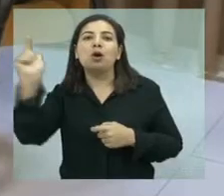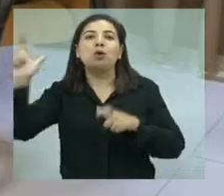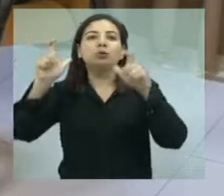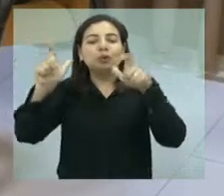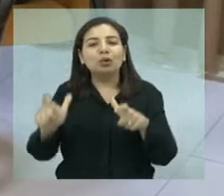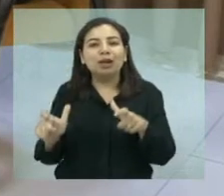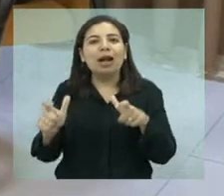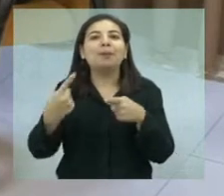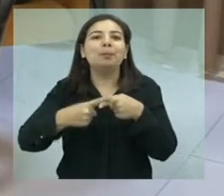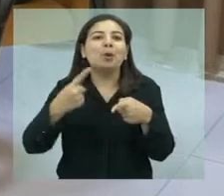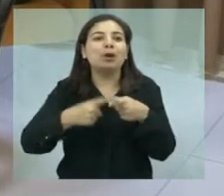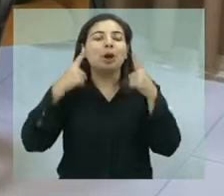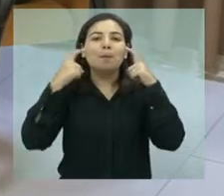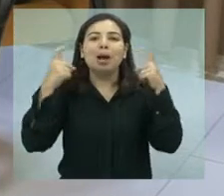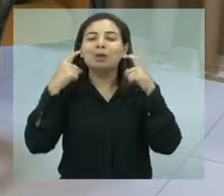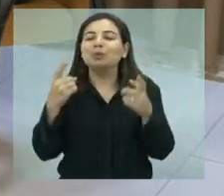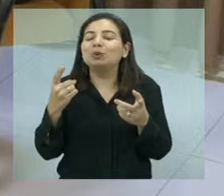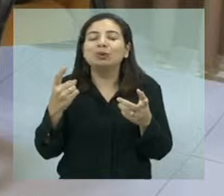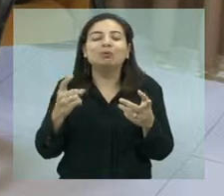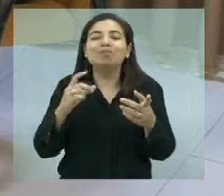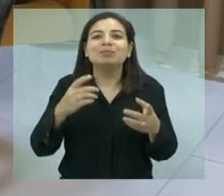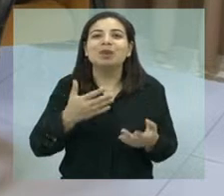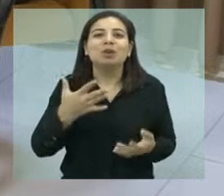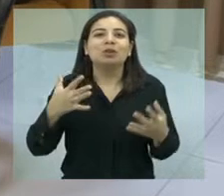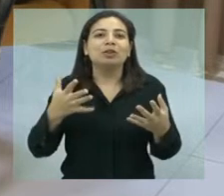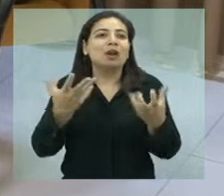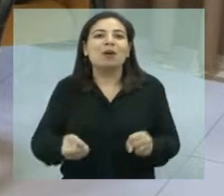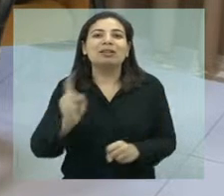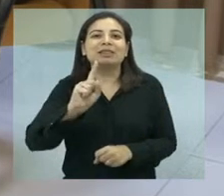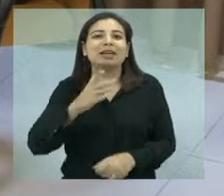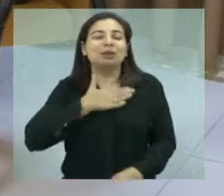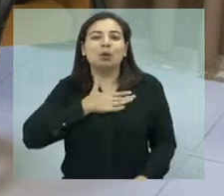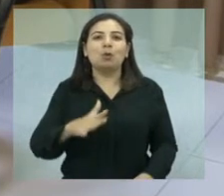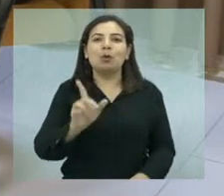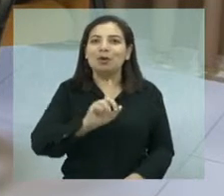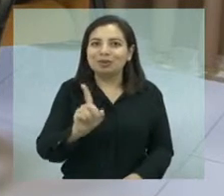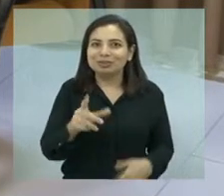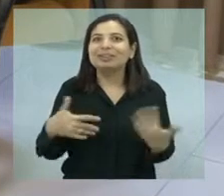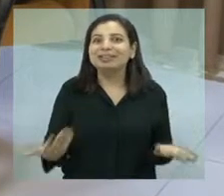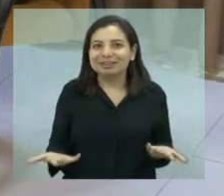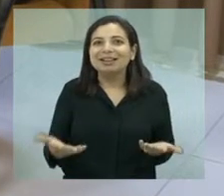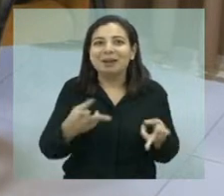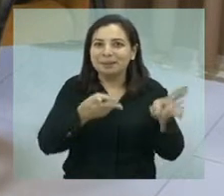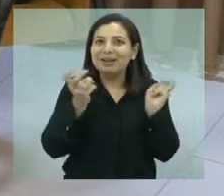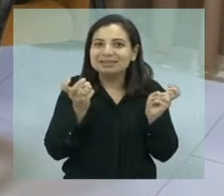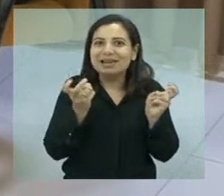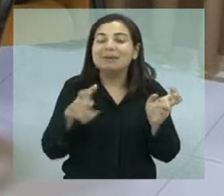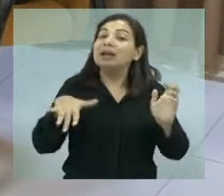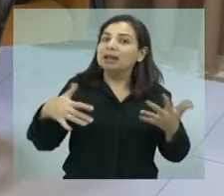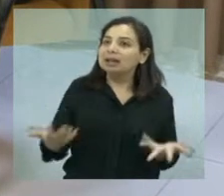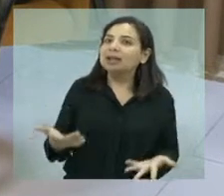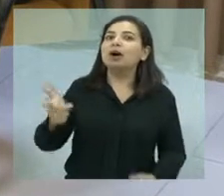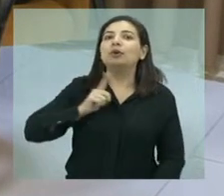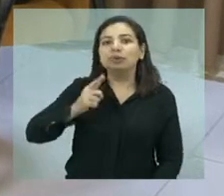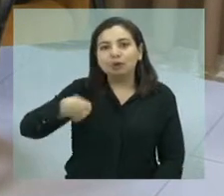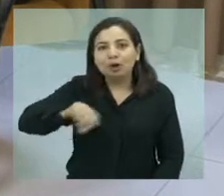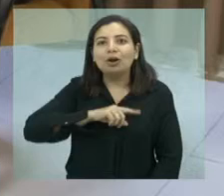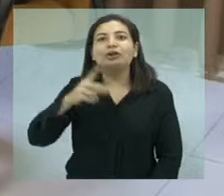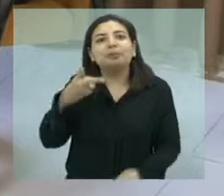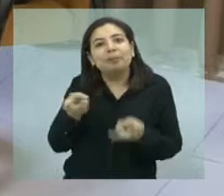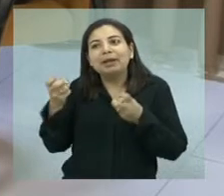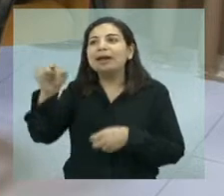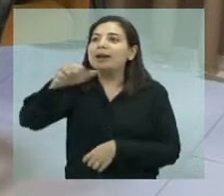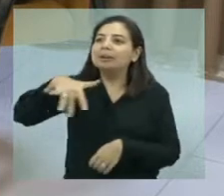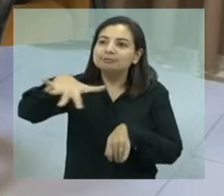ambientais, quanto elas são prejudiciais para o nosso meio ambiente, né? Então, a gente tem trabalhado bastante